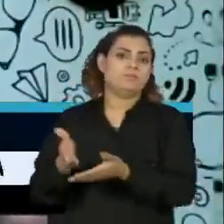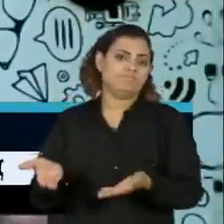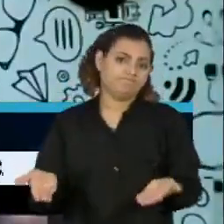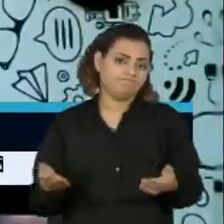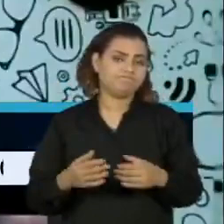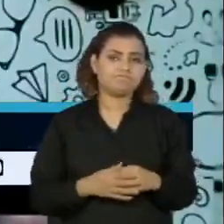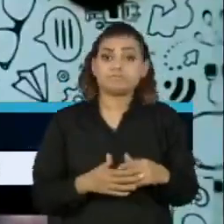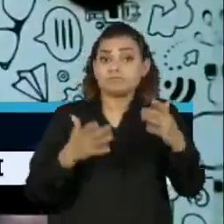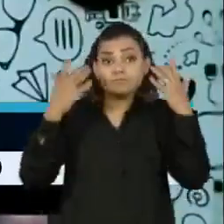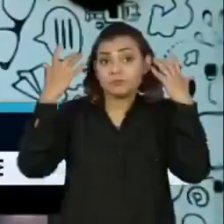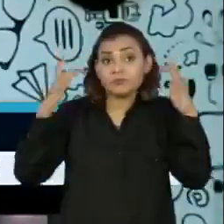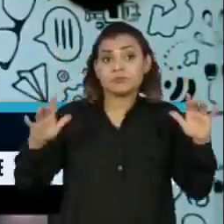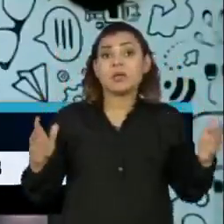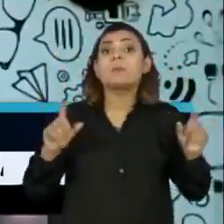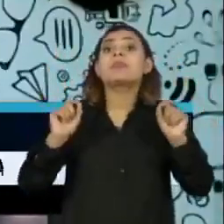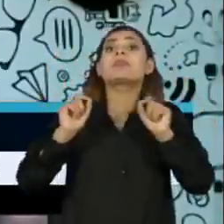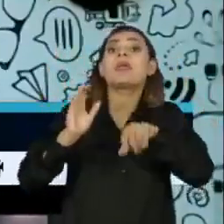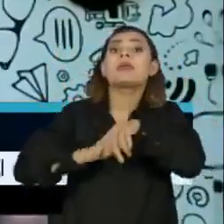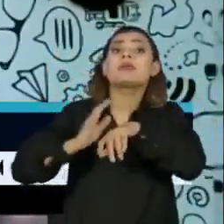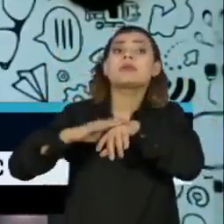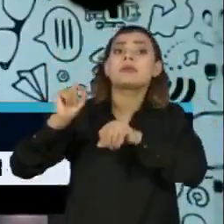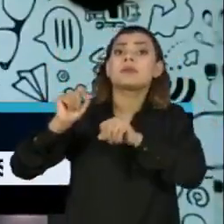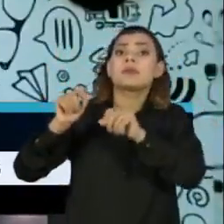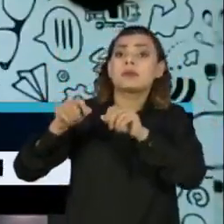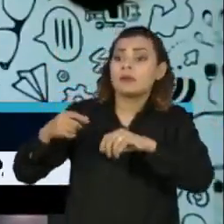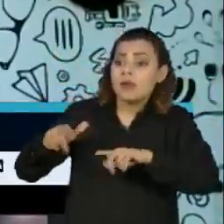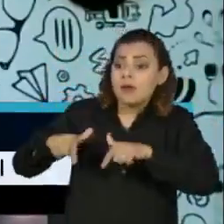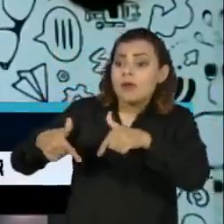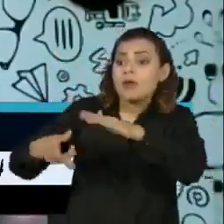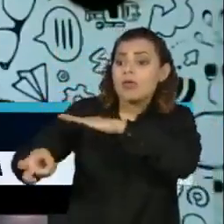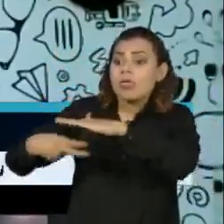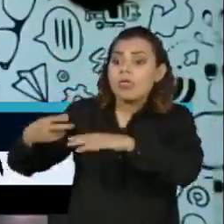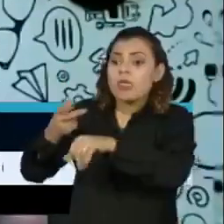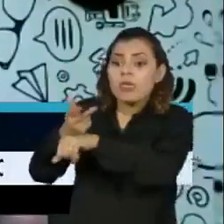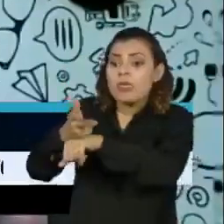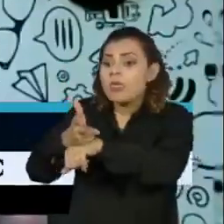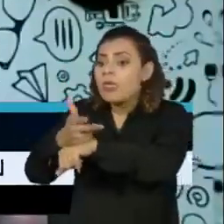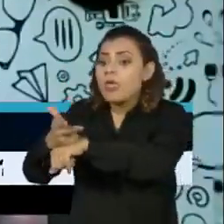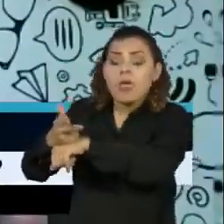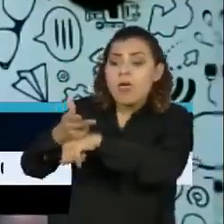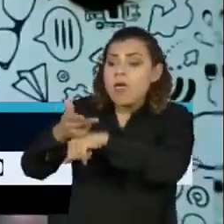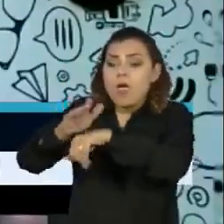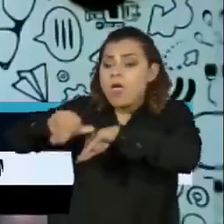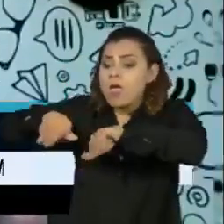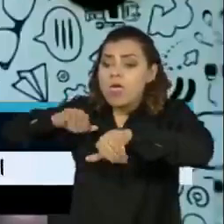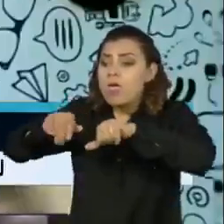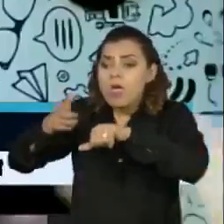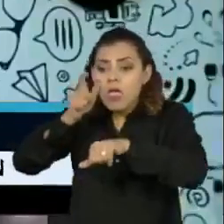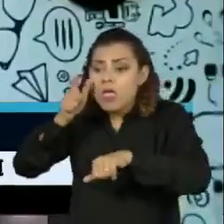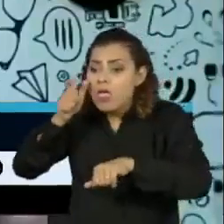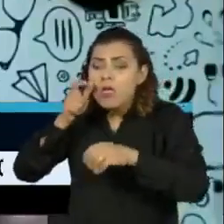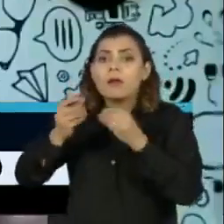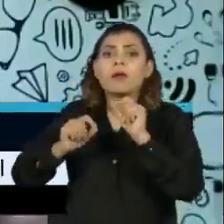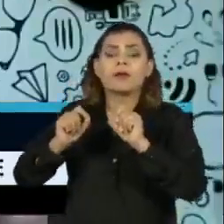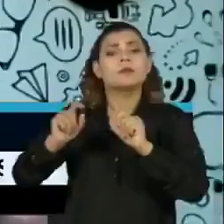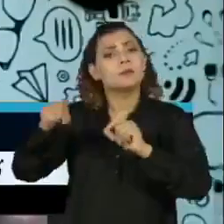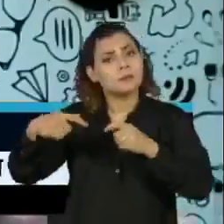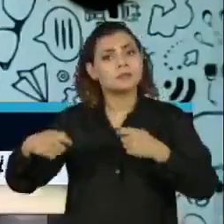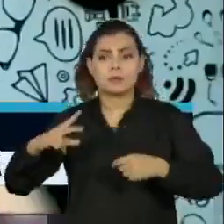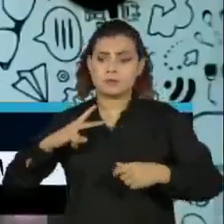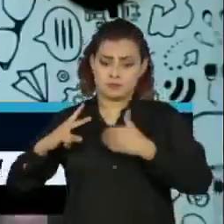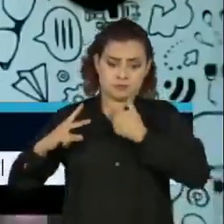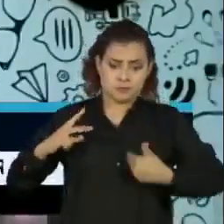gente ainda não sabe quem foi o alvo desse tipo de ação, mas que precisa de uma ação conjunta, tanto de iniciativa privada quanto